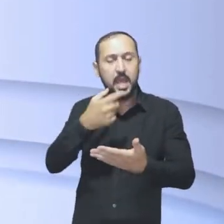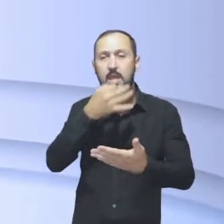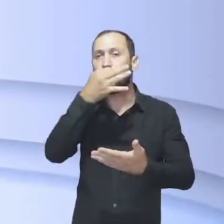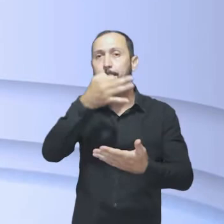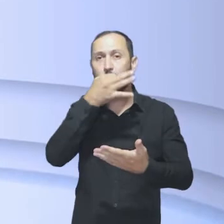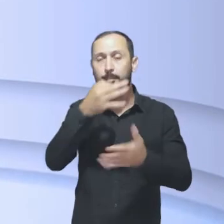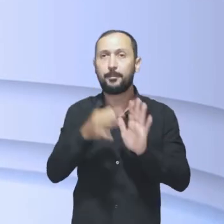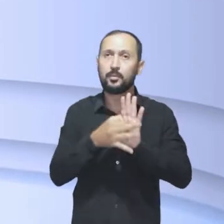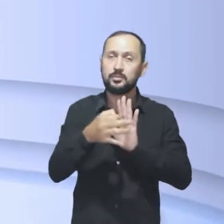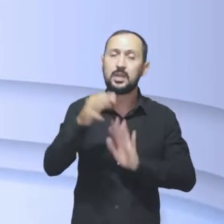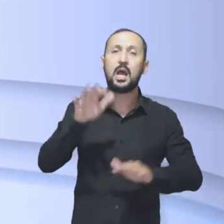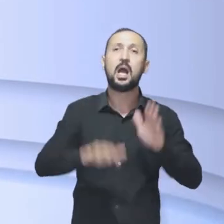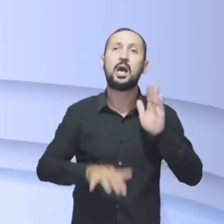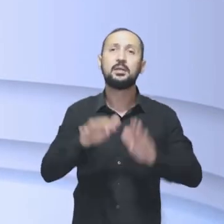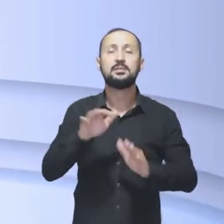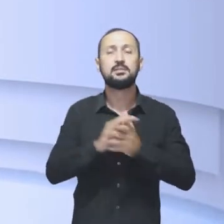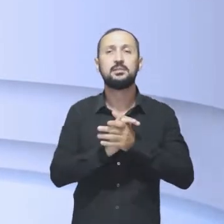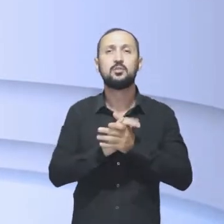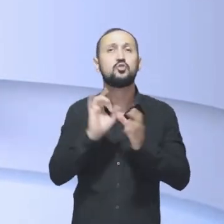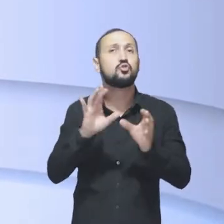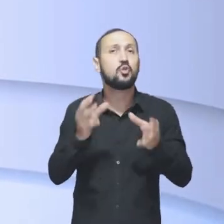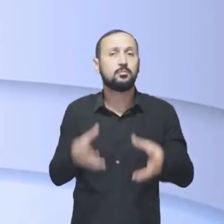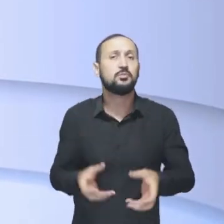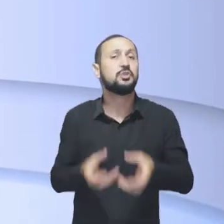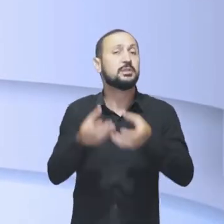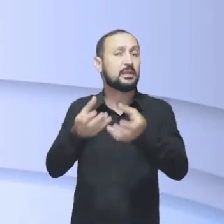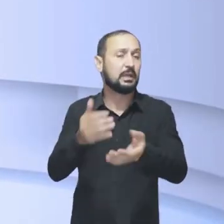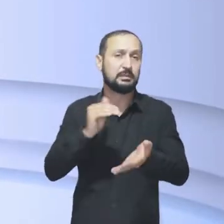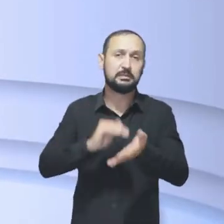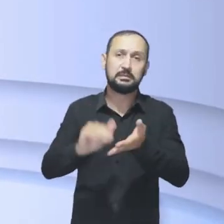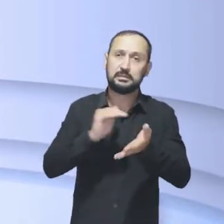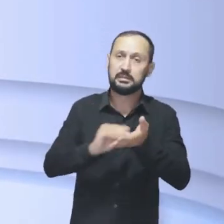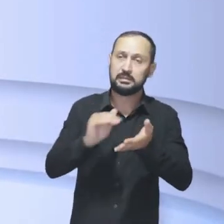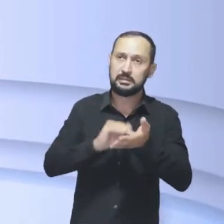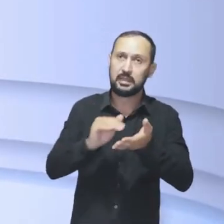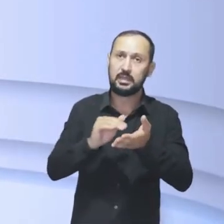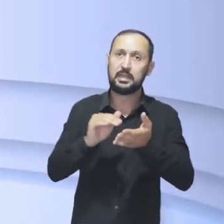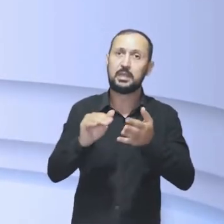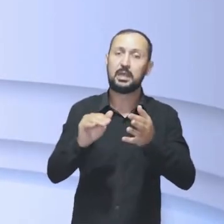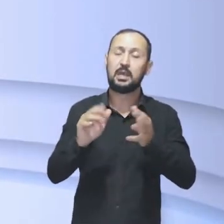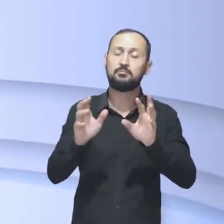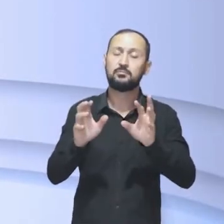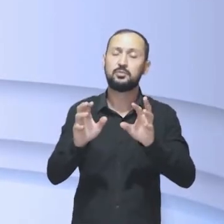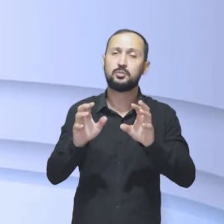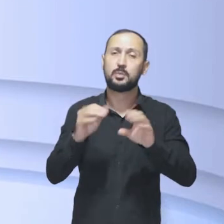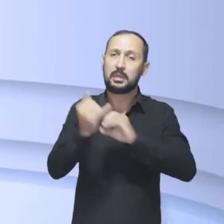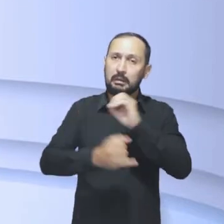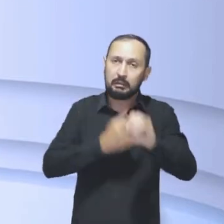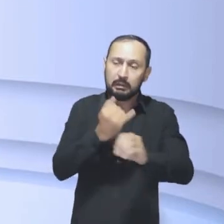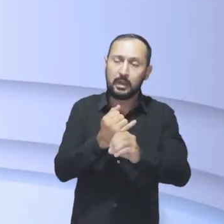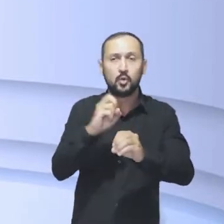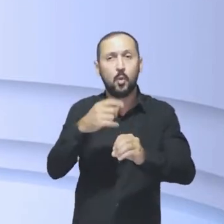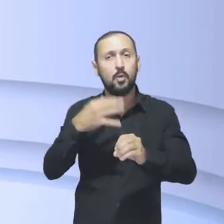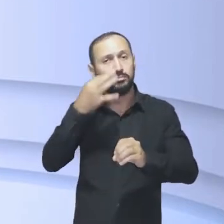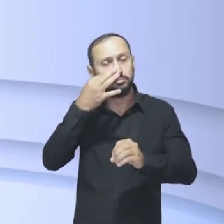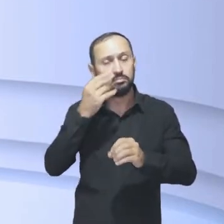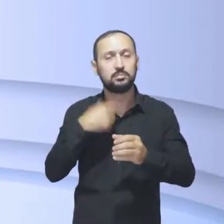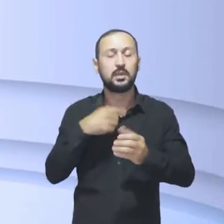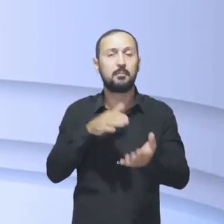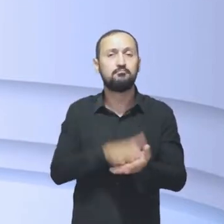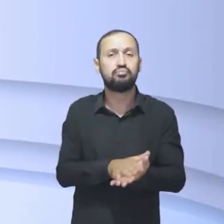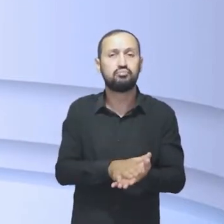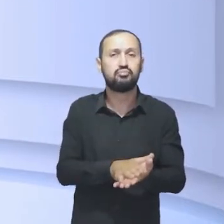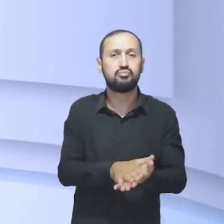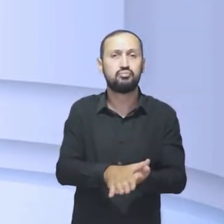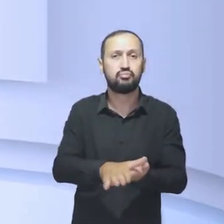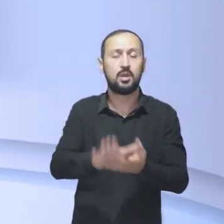é publicado na íntegra no Diário Legislativo. Então, a ideia apresentada pelo parlamentar ou por um